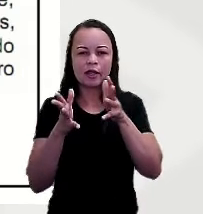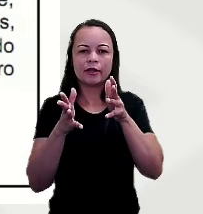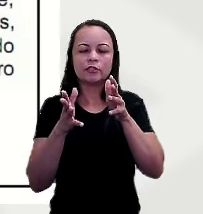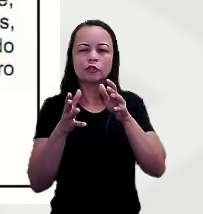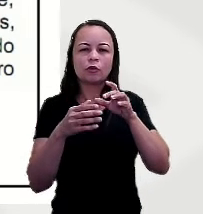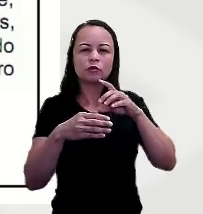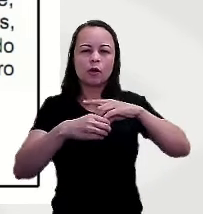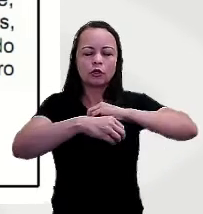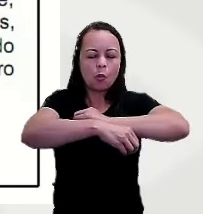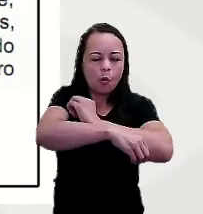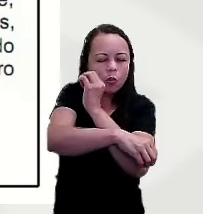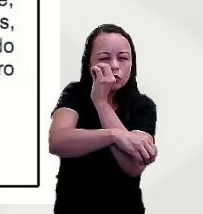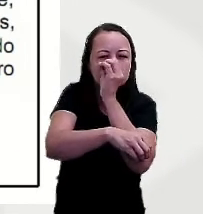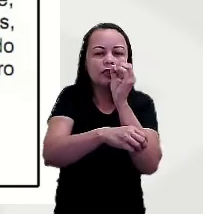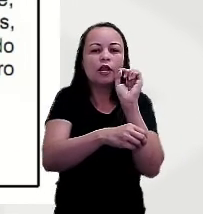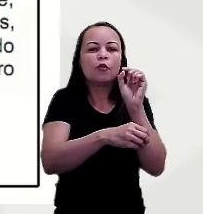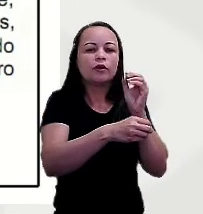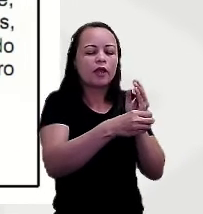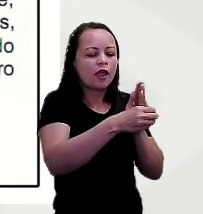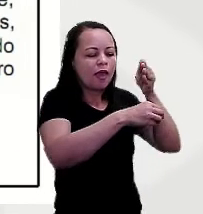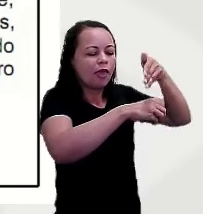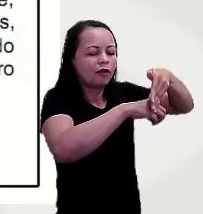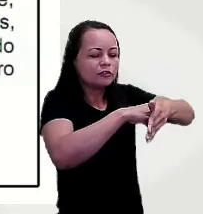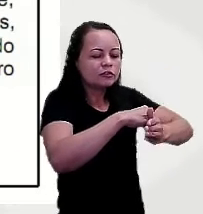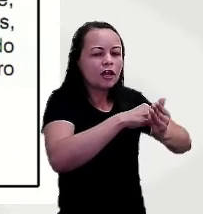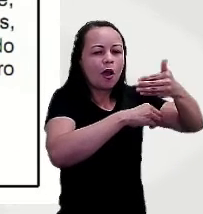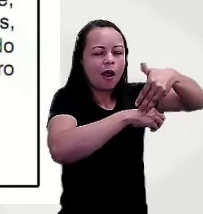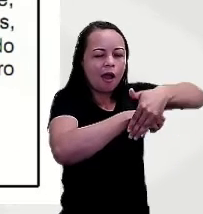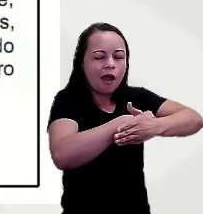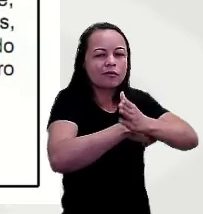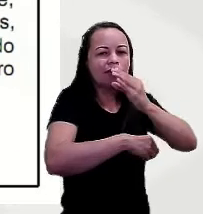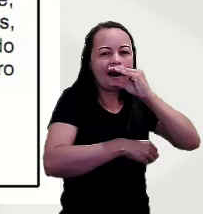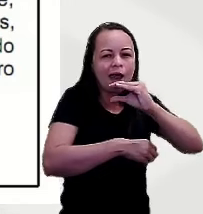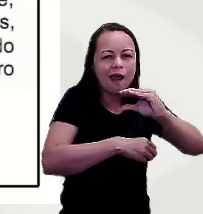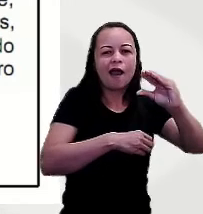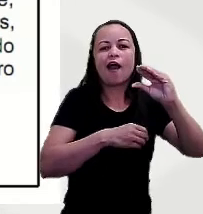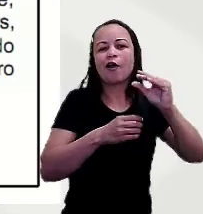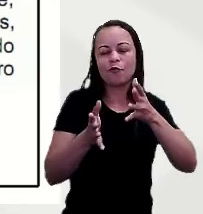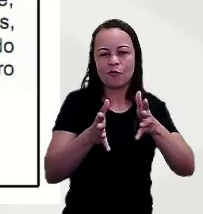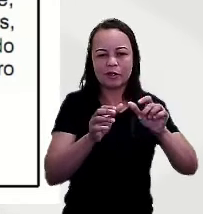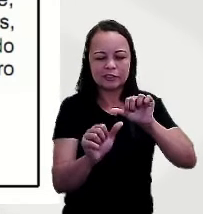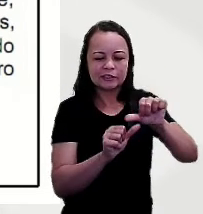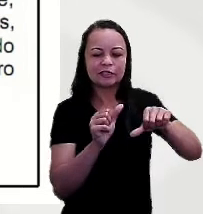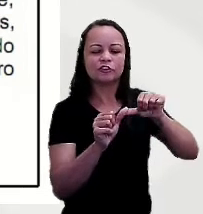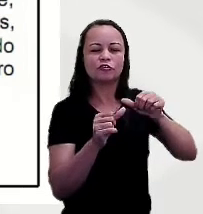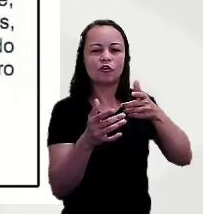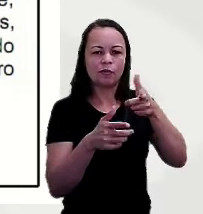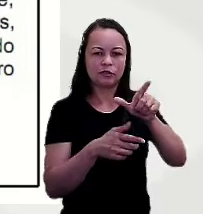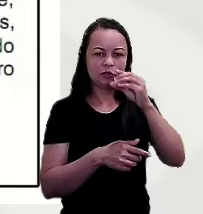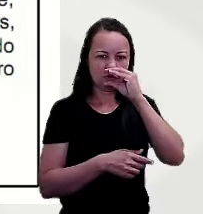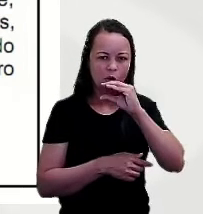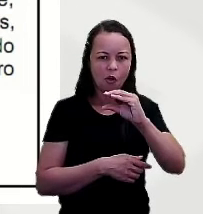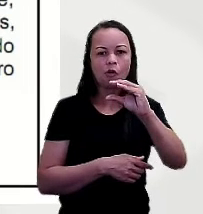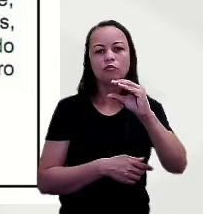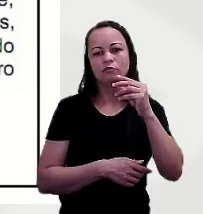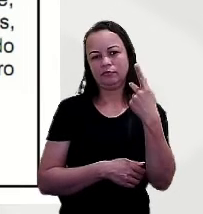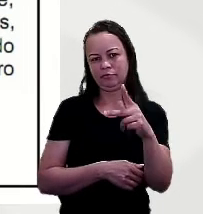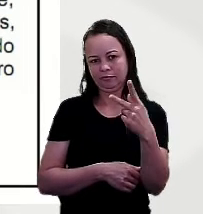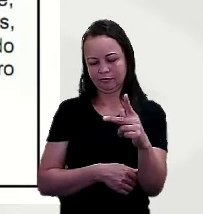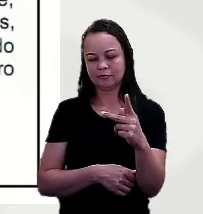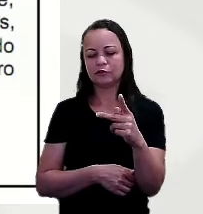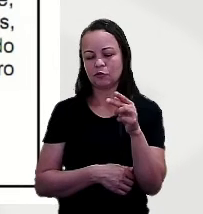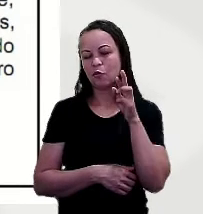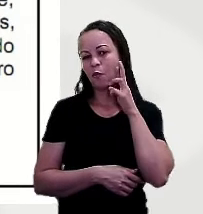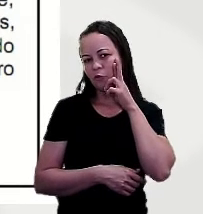de novo em um mamífero das águas. Essa é a lenda do boto cor-de-rosa, tá? O boto